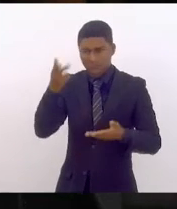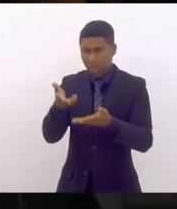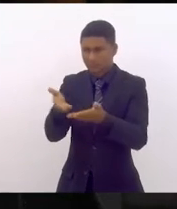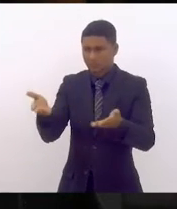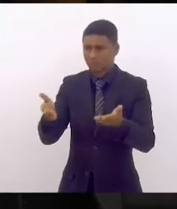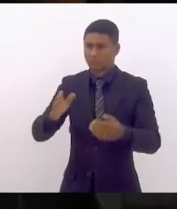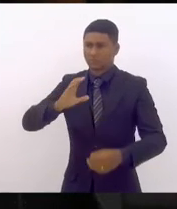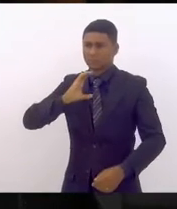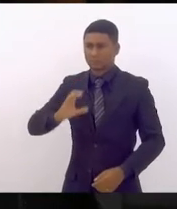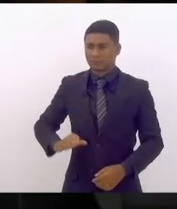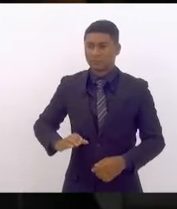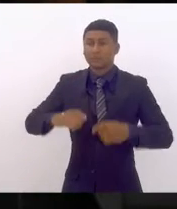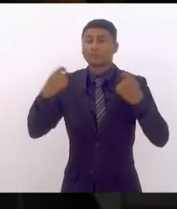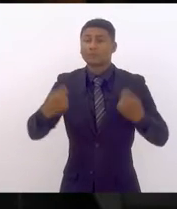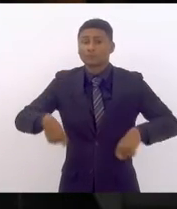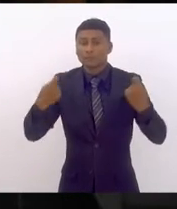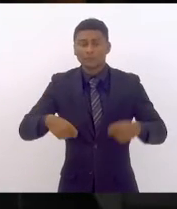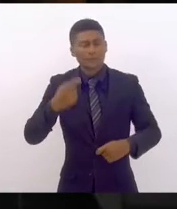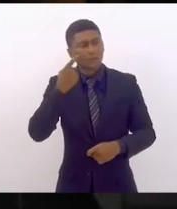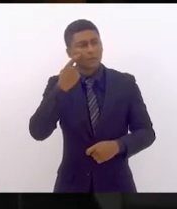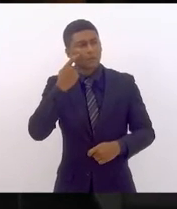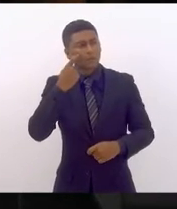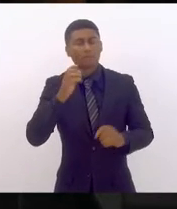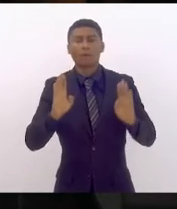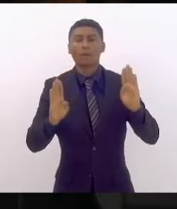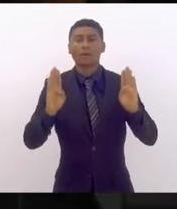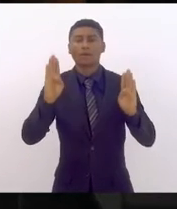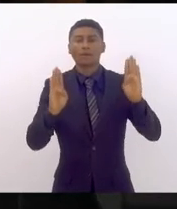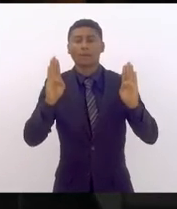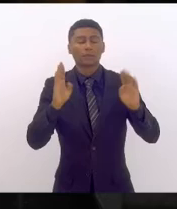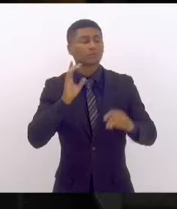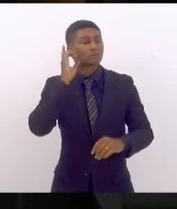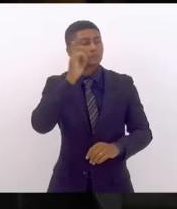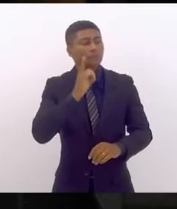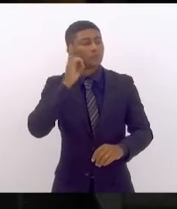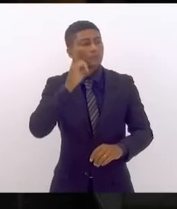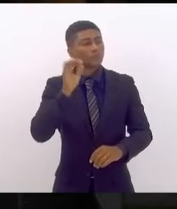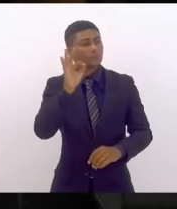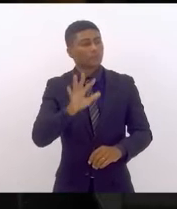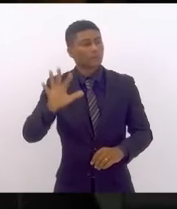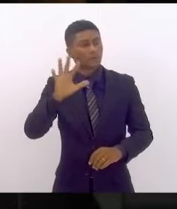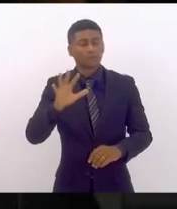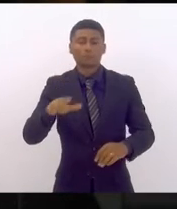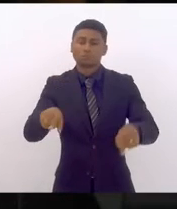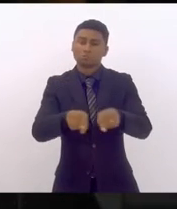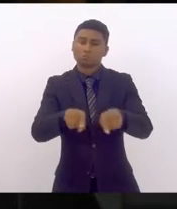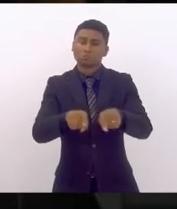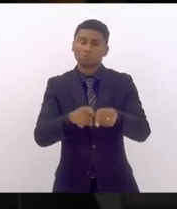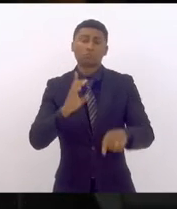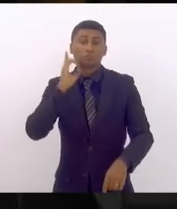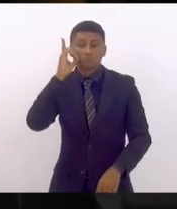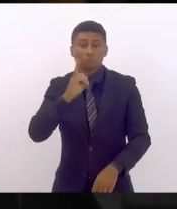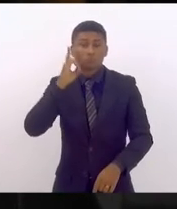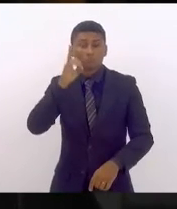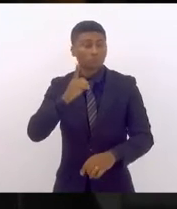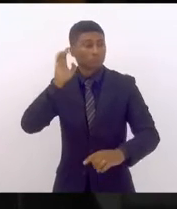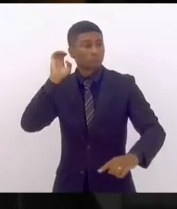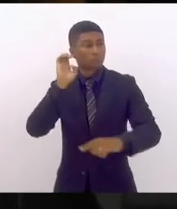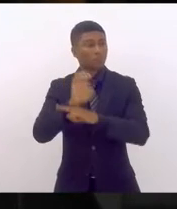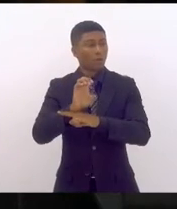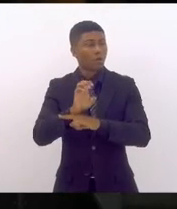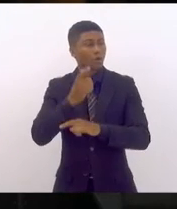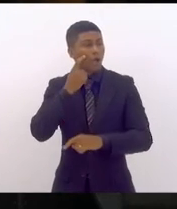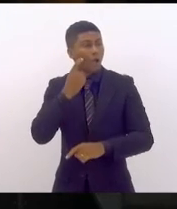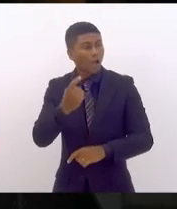que tem que escolher um candidato a deputado federal um candidato a deputado estadual no meio de mais de